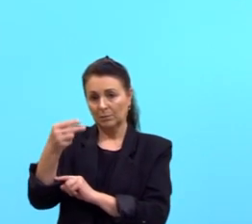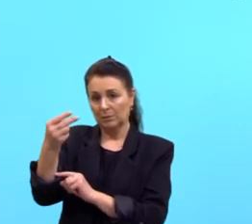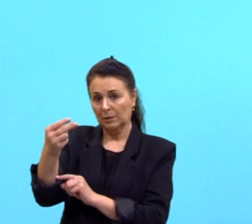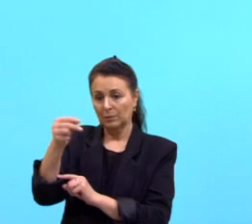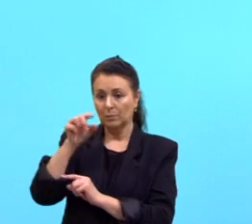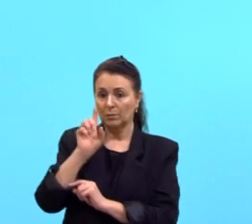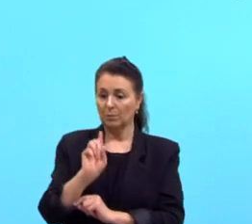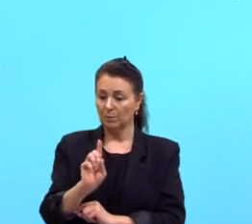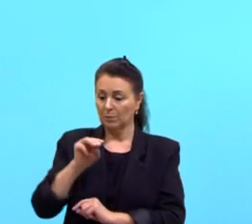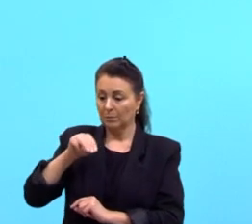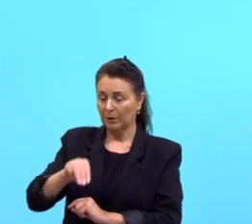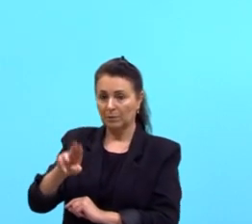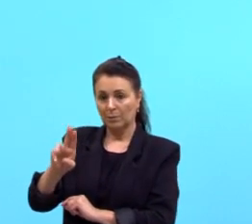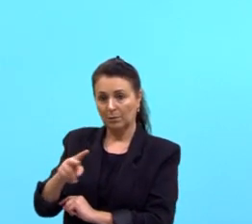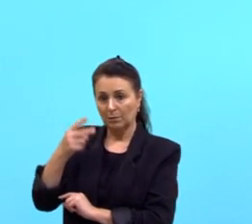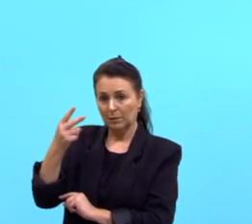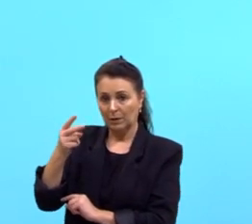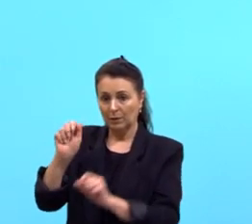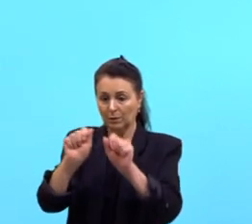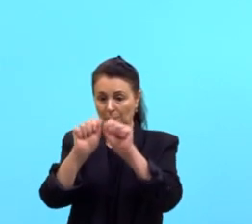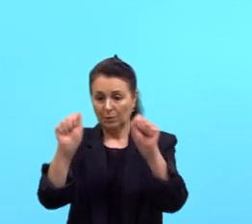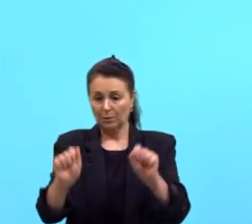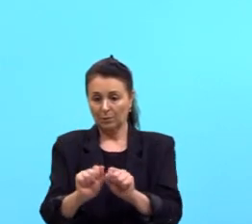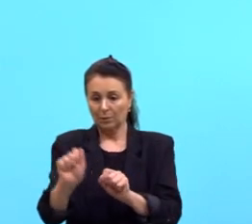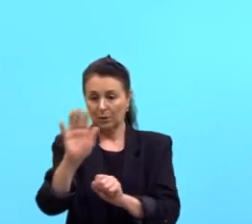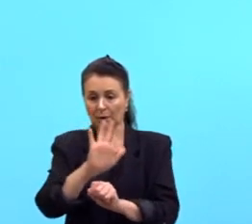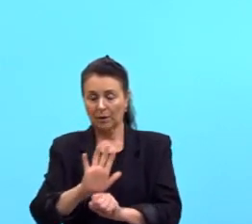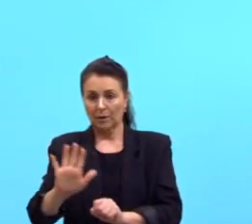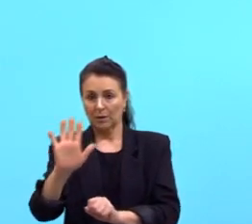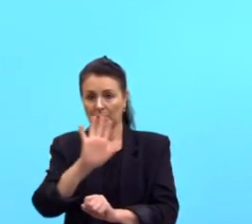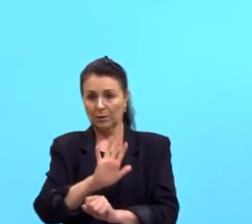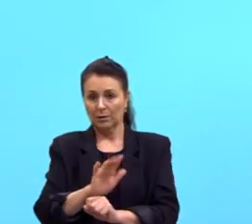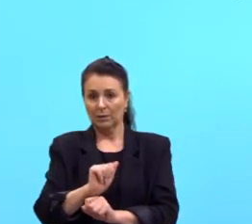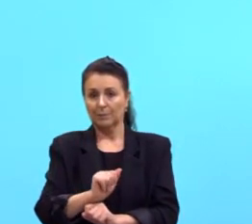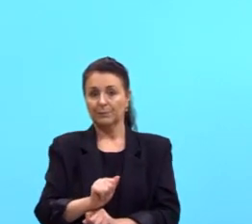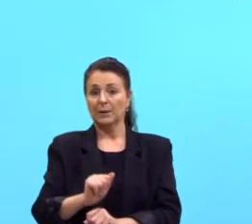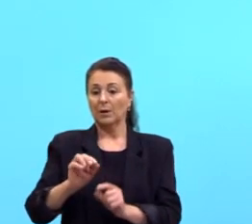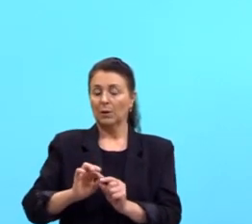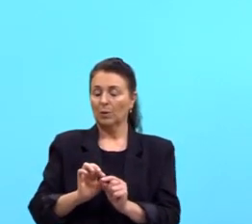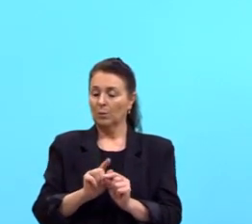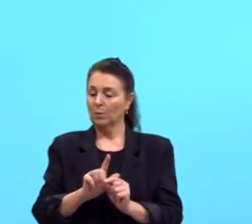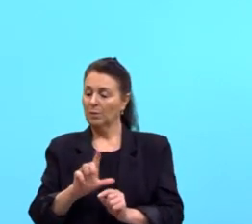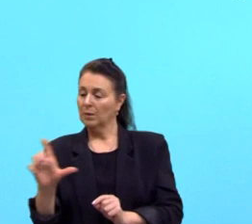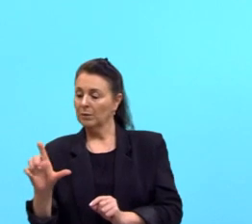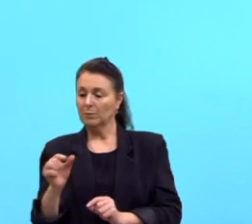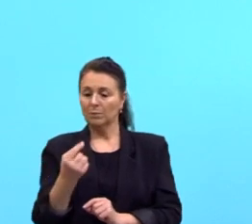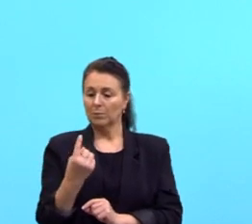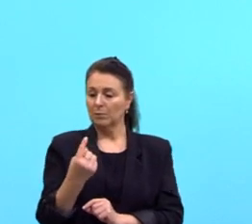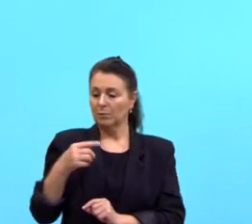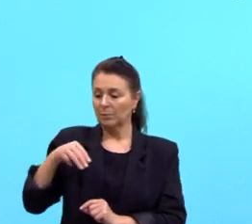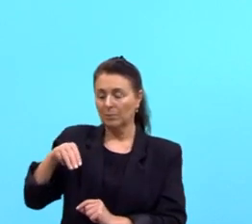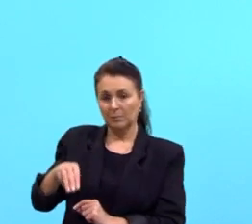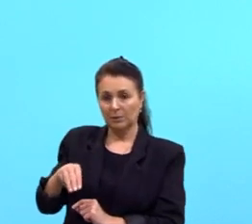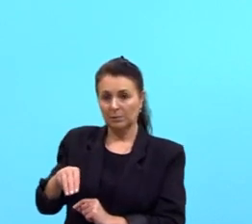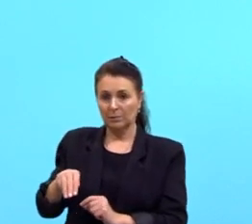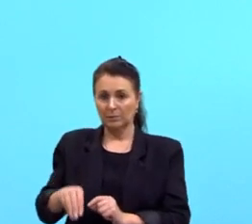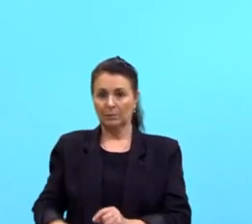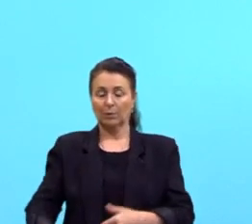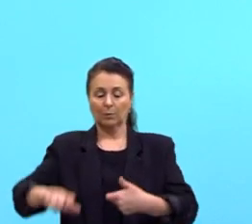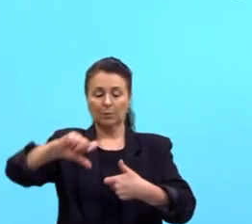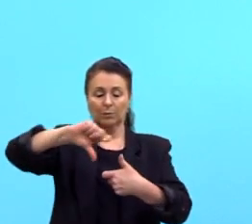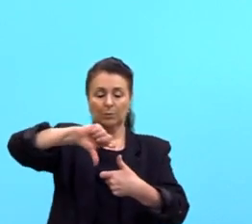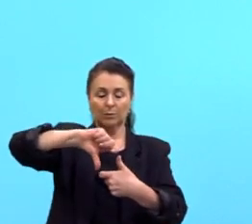é de um metro quadrado que seria área Portanto o lado é de 1 metro no quadrado então nós